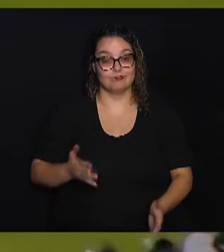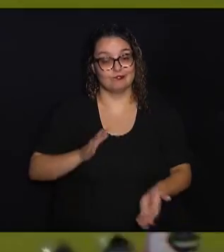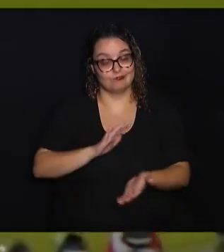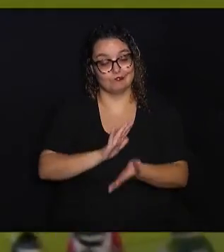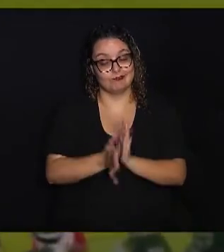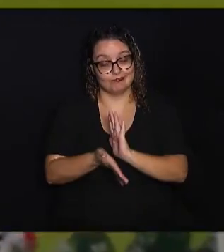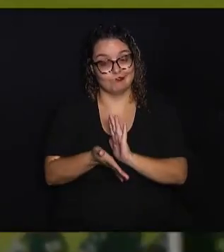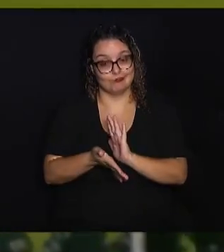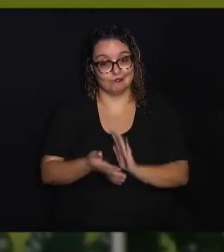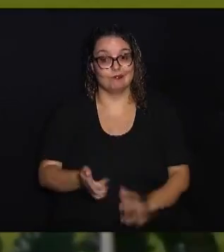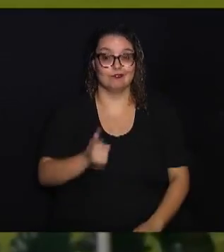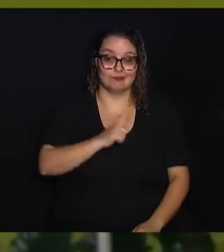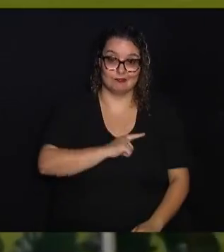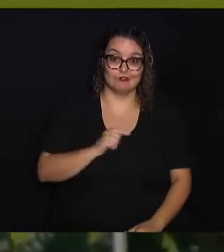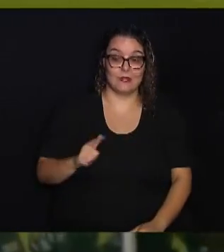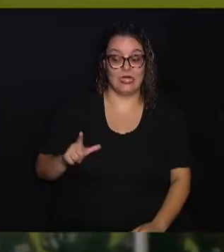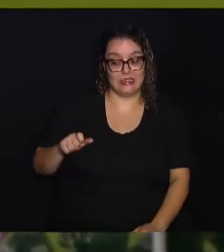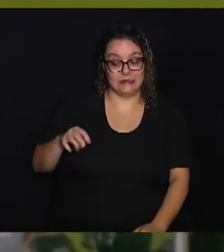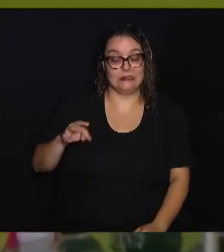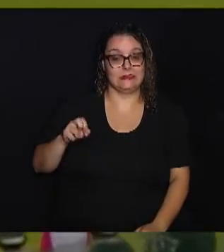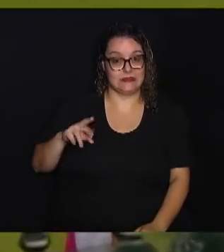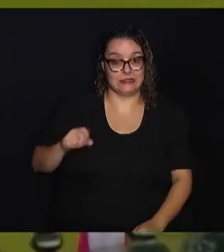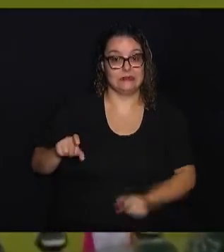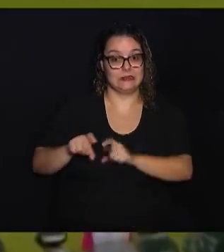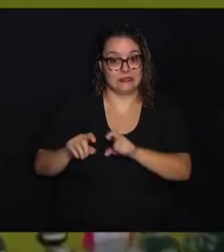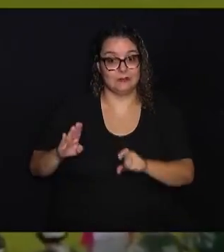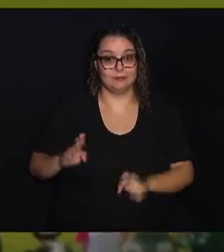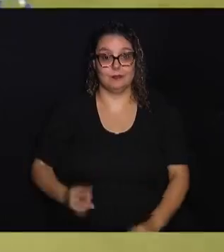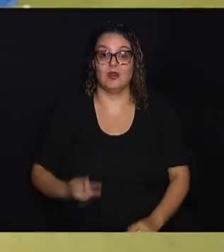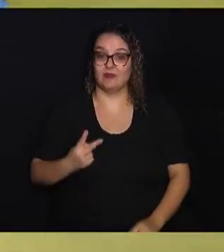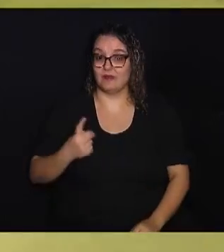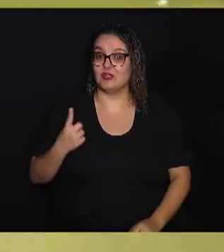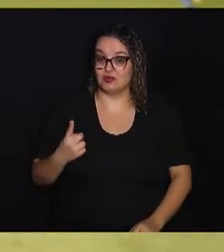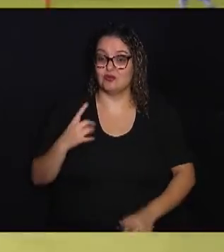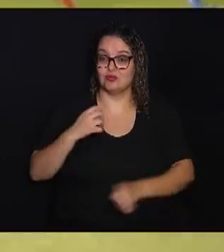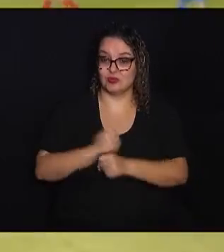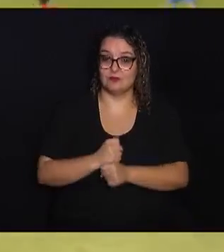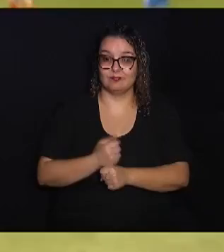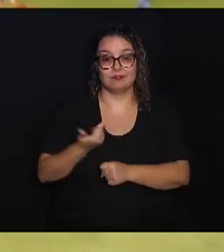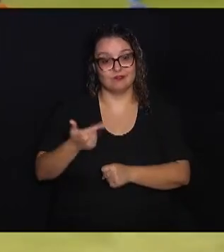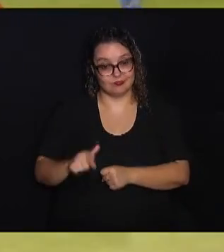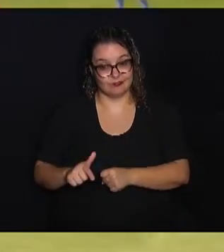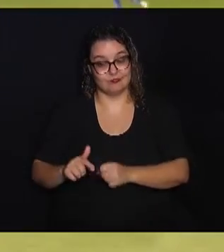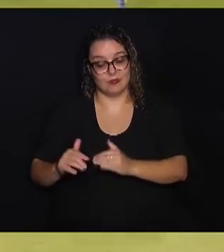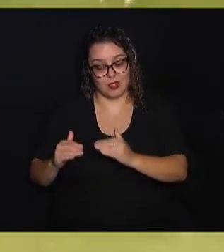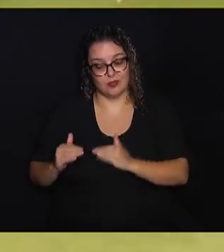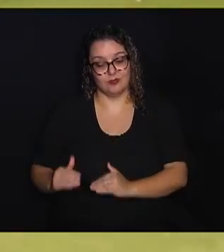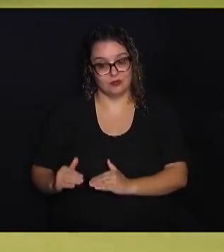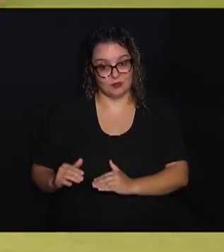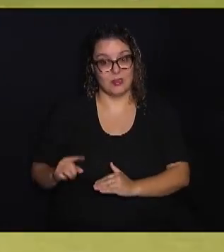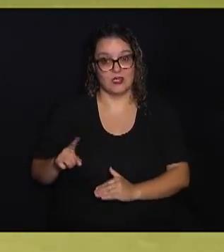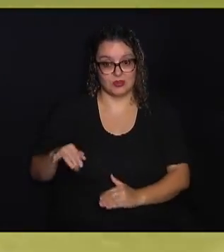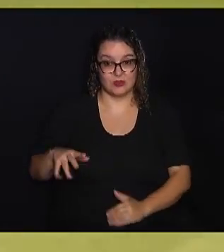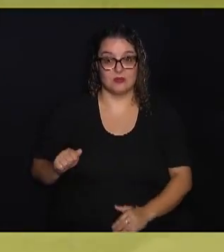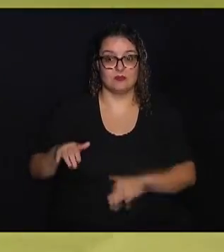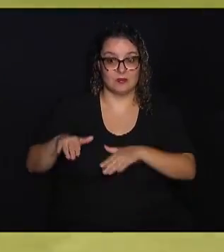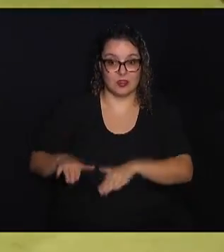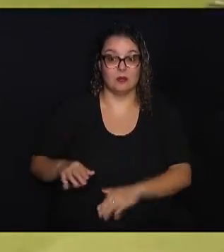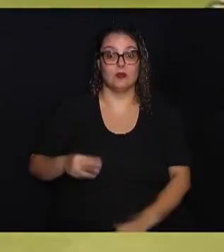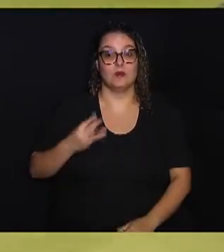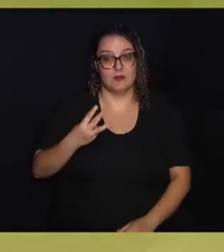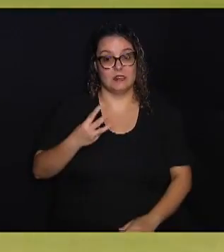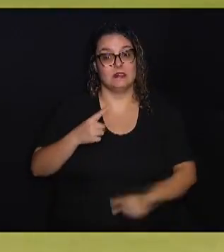o Bugre segue na lanterna da Série B com 21 pontos e permanecerá na zona de rebaixamento por pelo menos mais